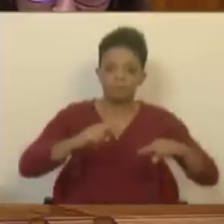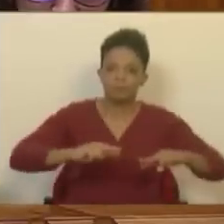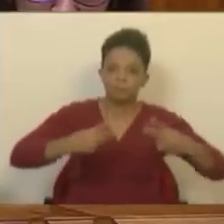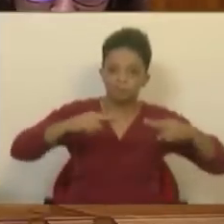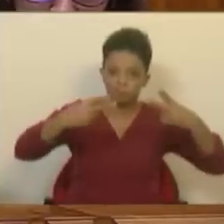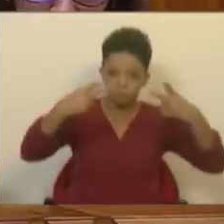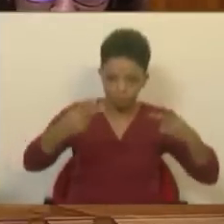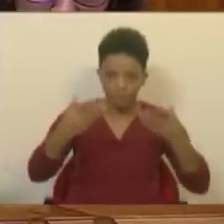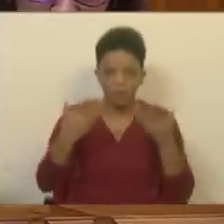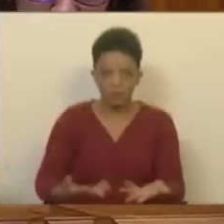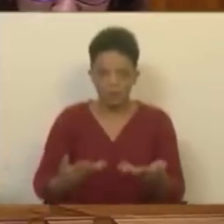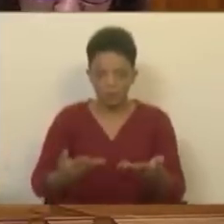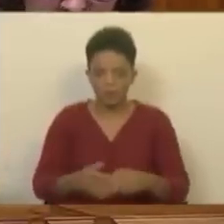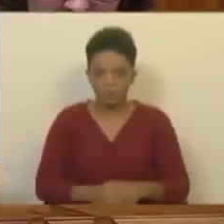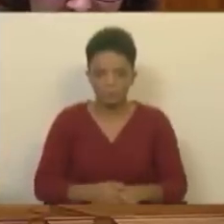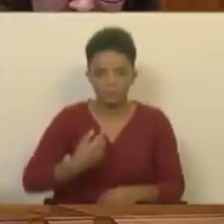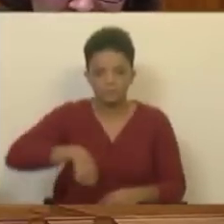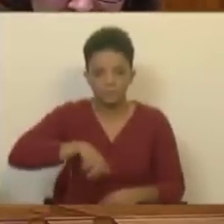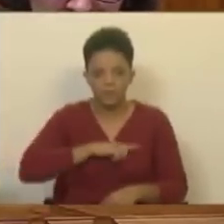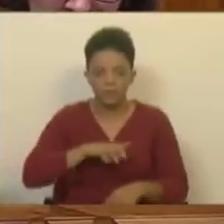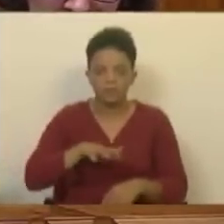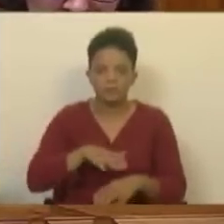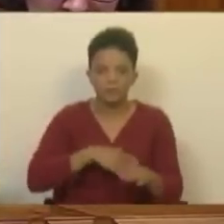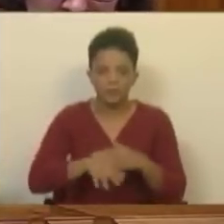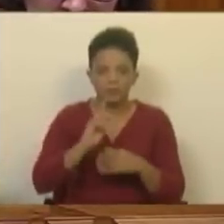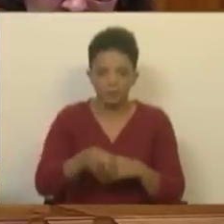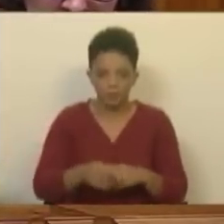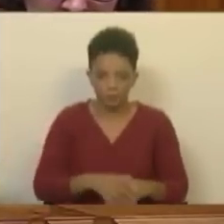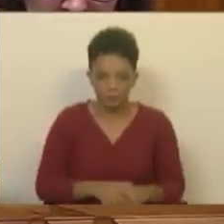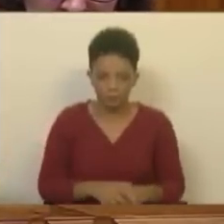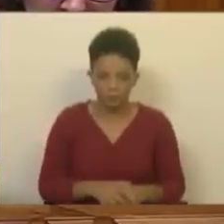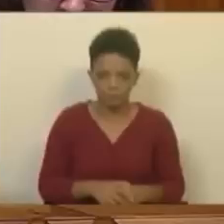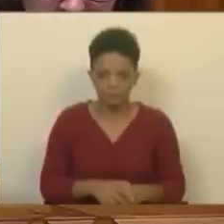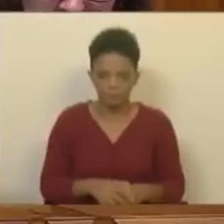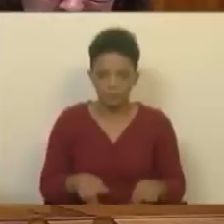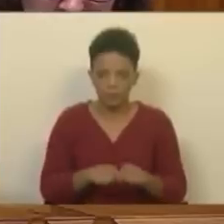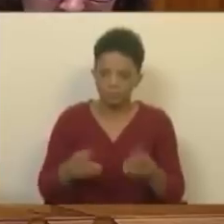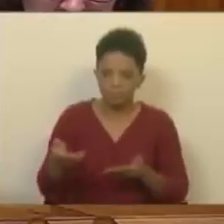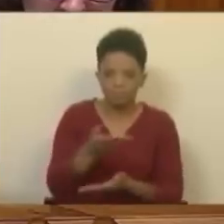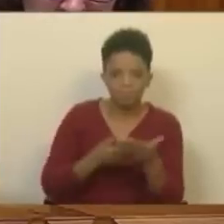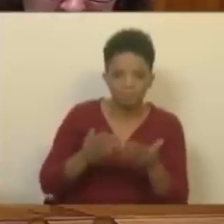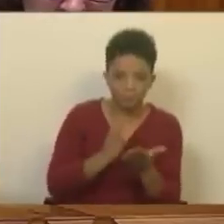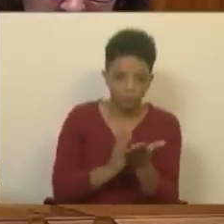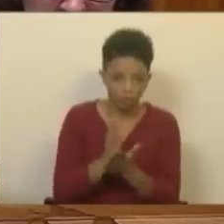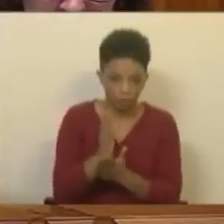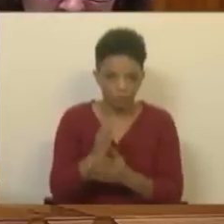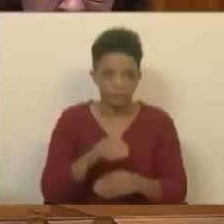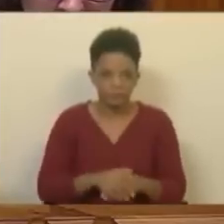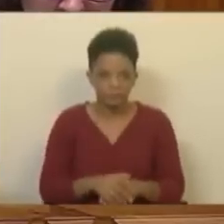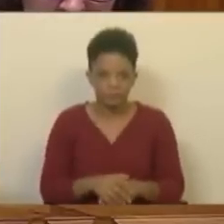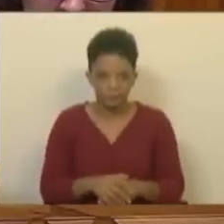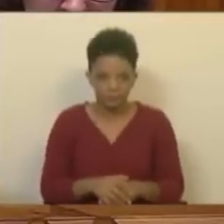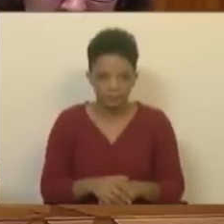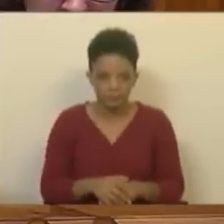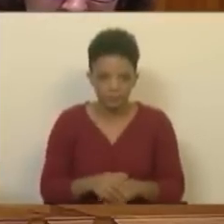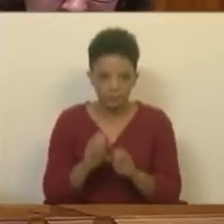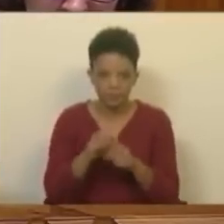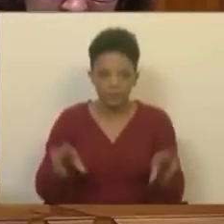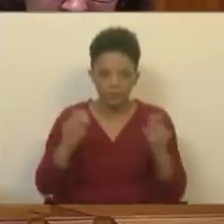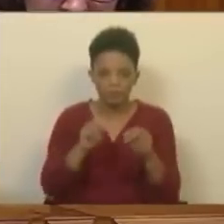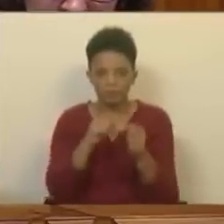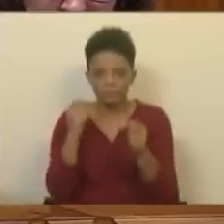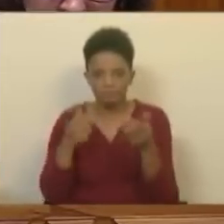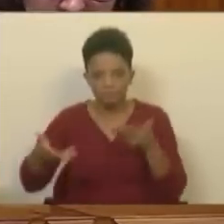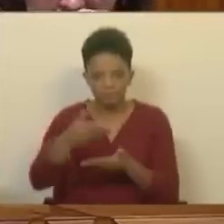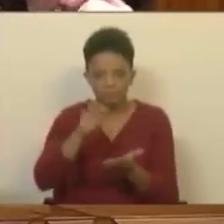e neste momento o que estamos a fazer é precisamente num processo muito especial que está em curso concessões de novas rondas